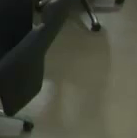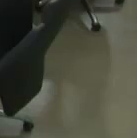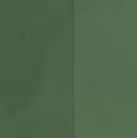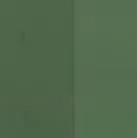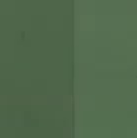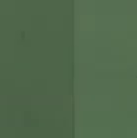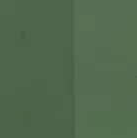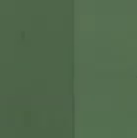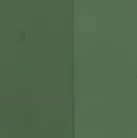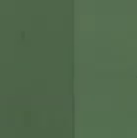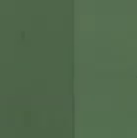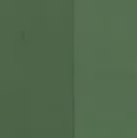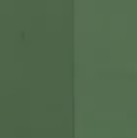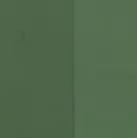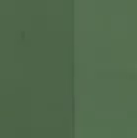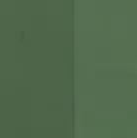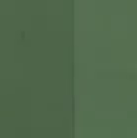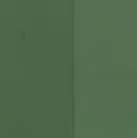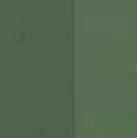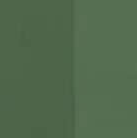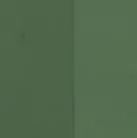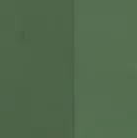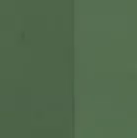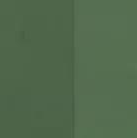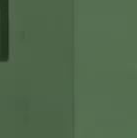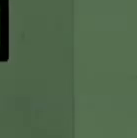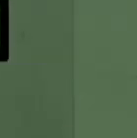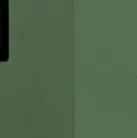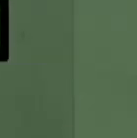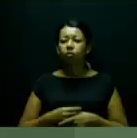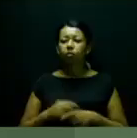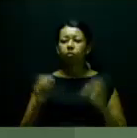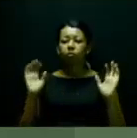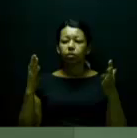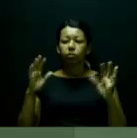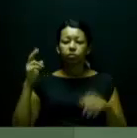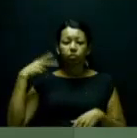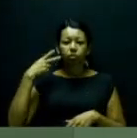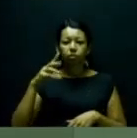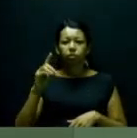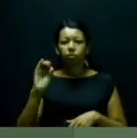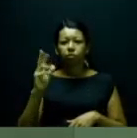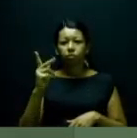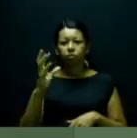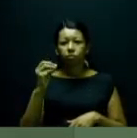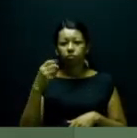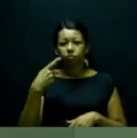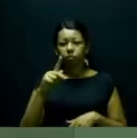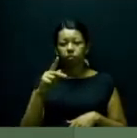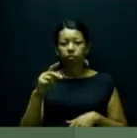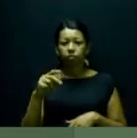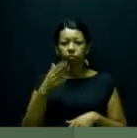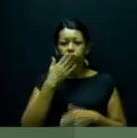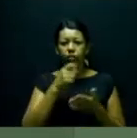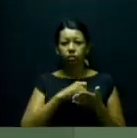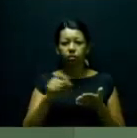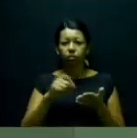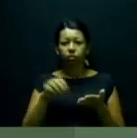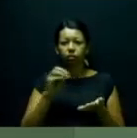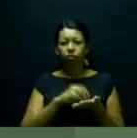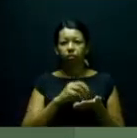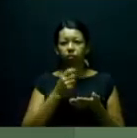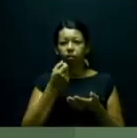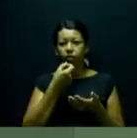Senhor presidente, nobres pares, inicio parabenizando o vereador Dinho pelo brilhante requerimento. Aliás, a falta